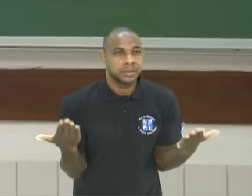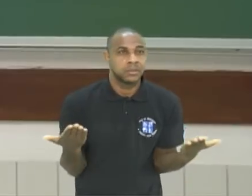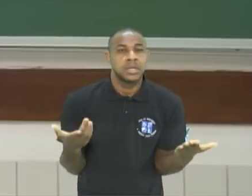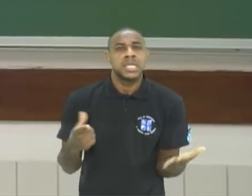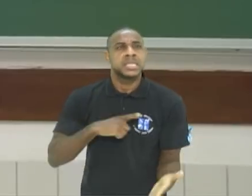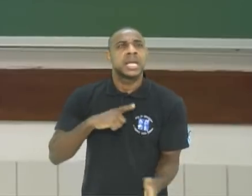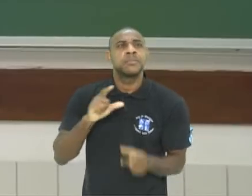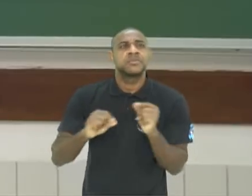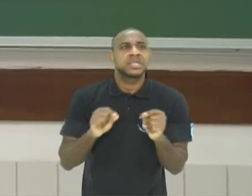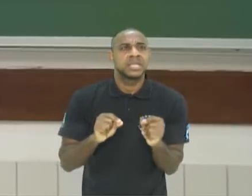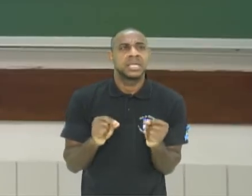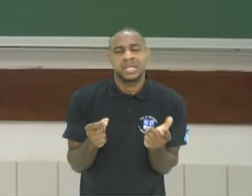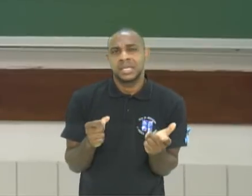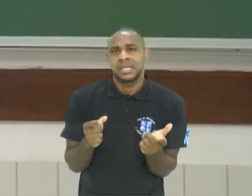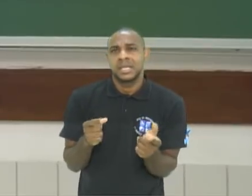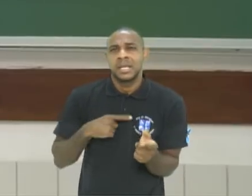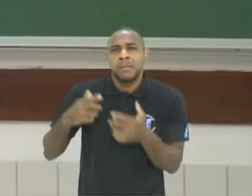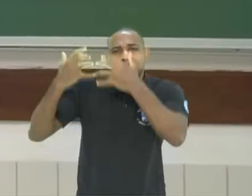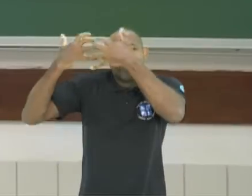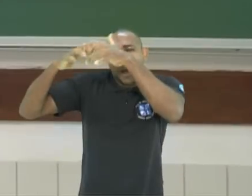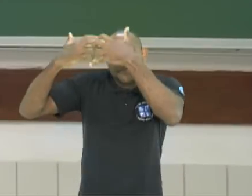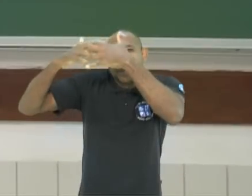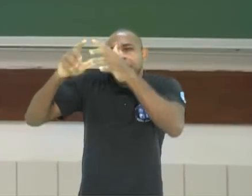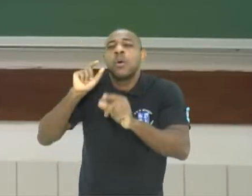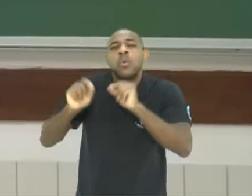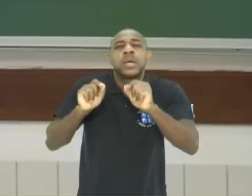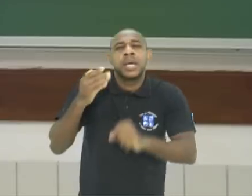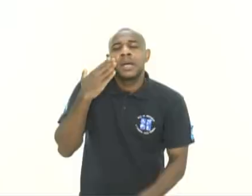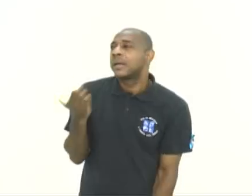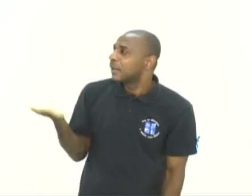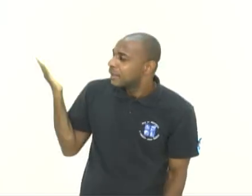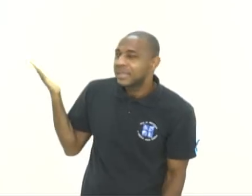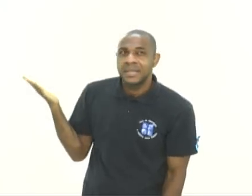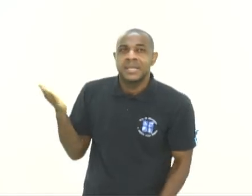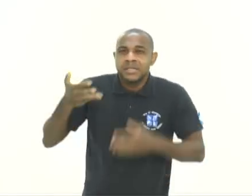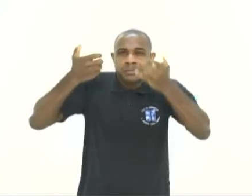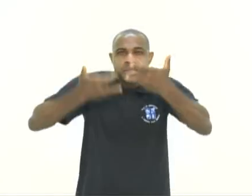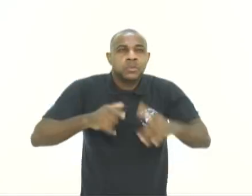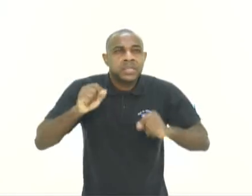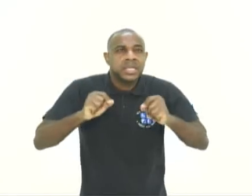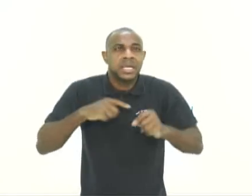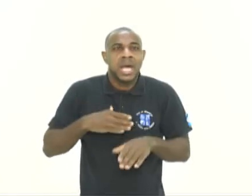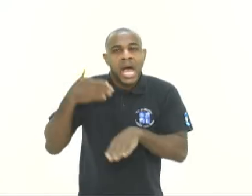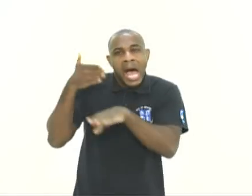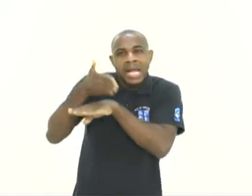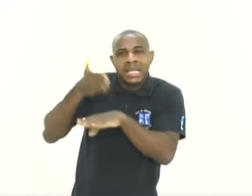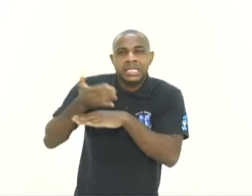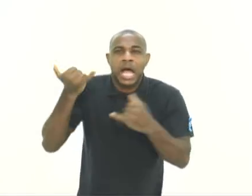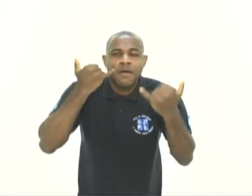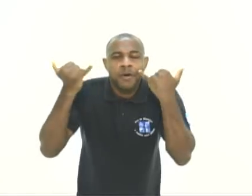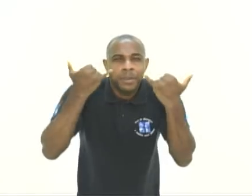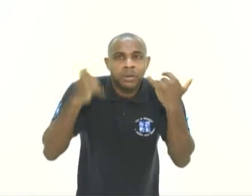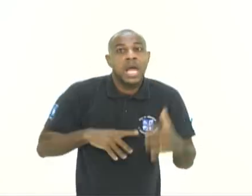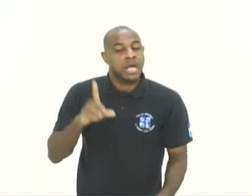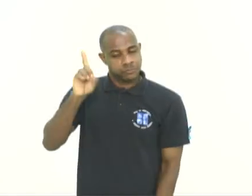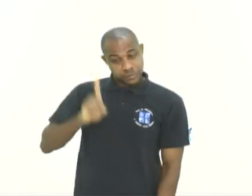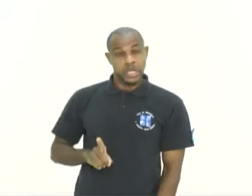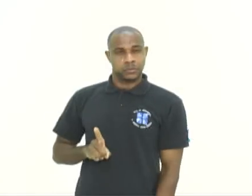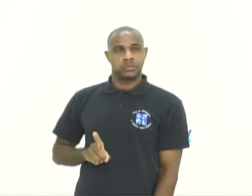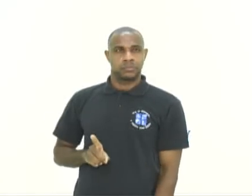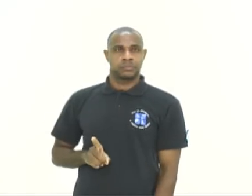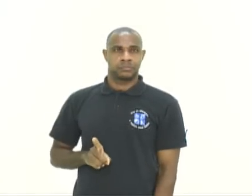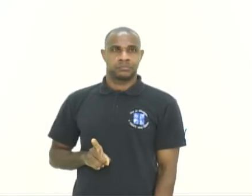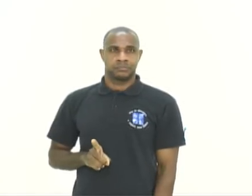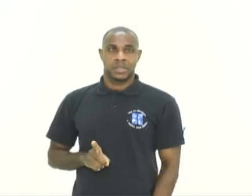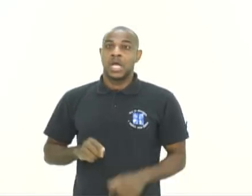nós temos para refletir a seguinte coisa. Ele diz: acesso à informação é um direito. Esse